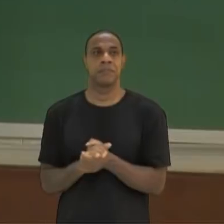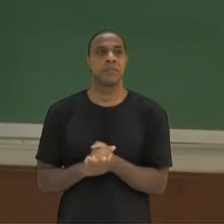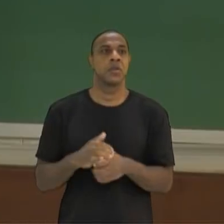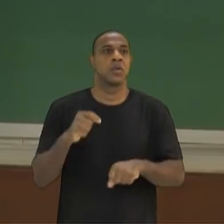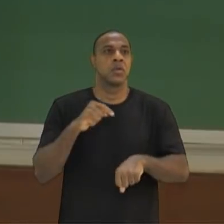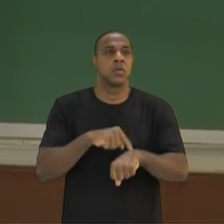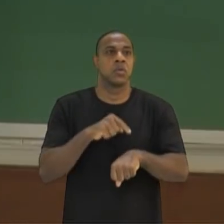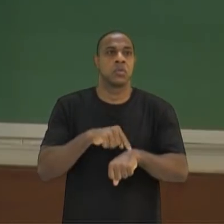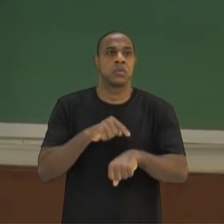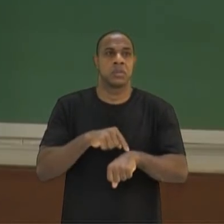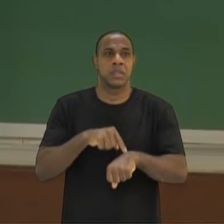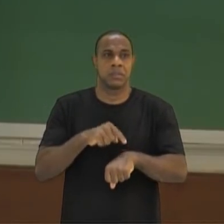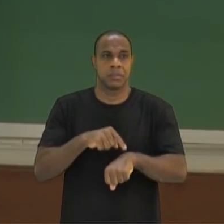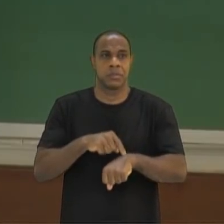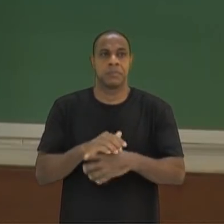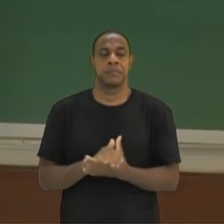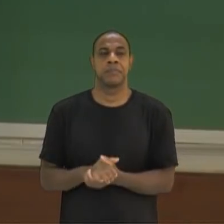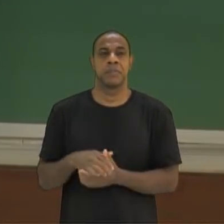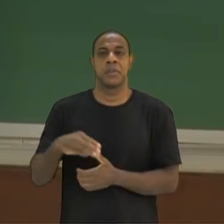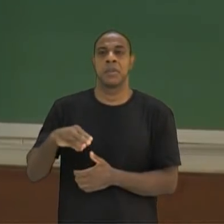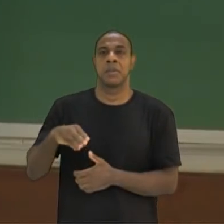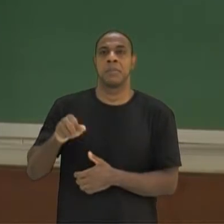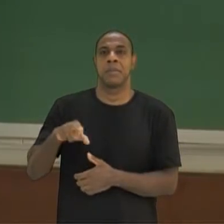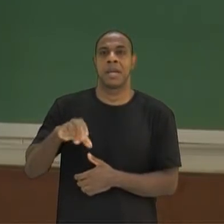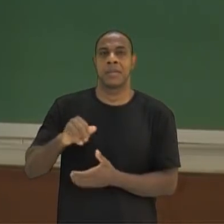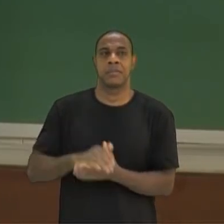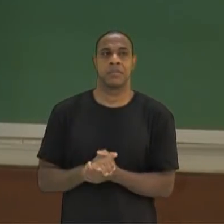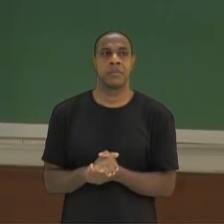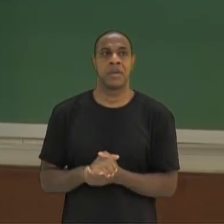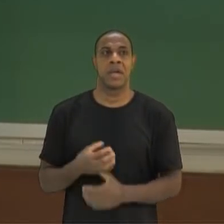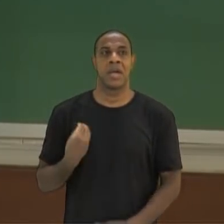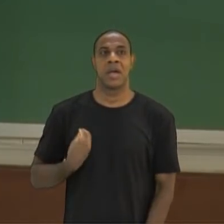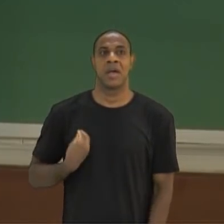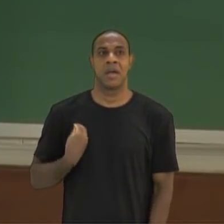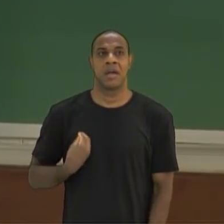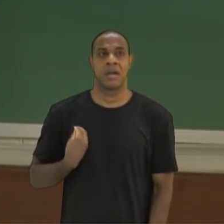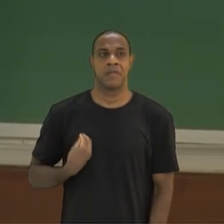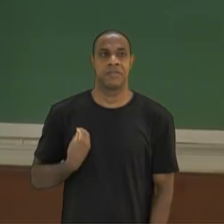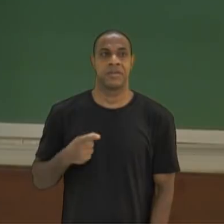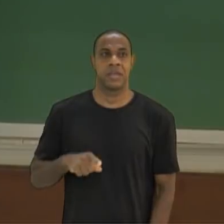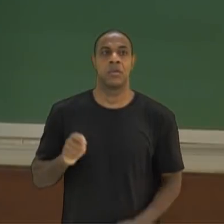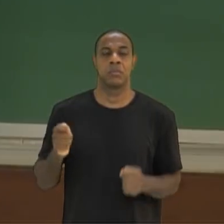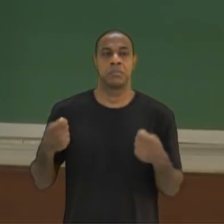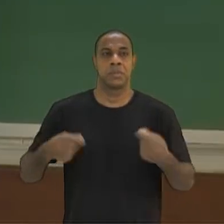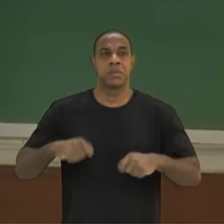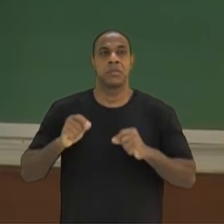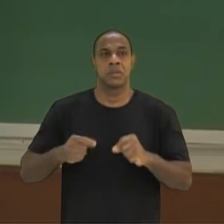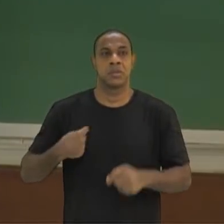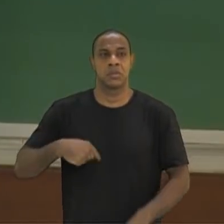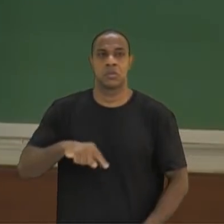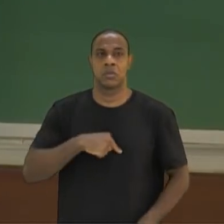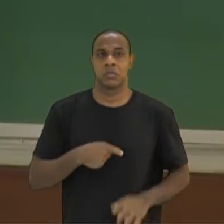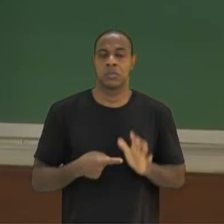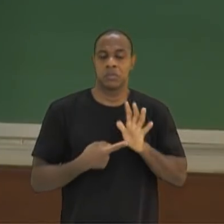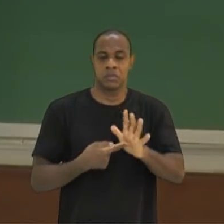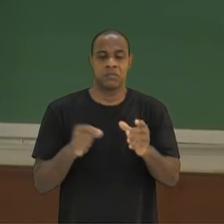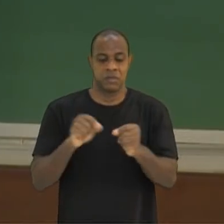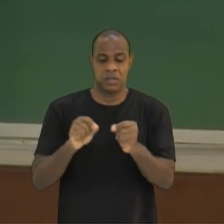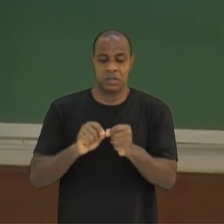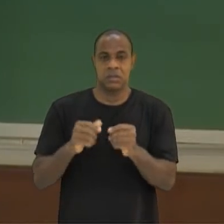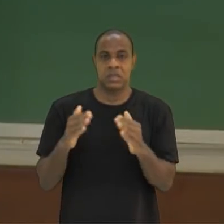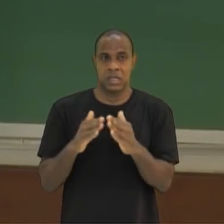Tempo, de Mário Quintana. A vida é o dever que nós trouxemos para fazer em